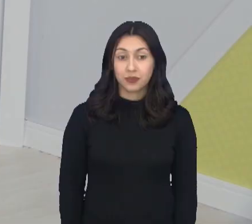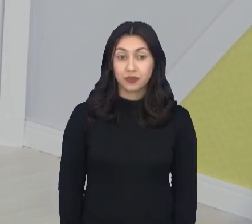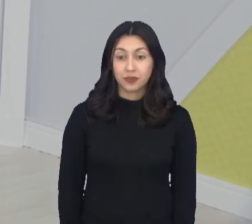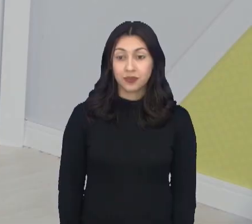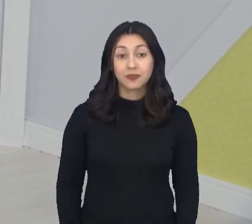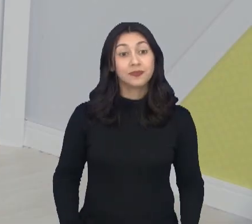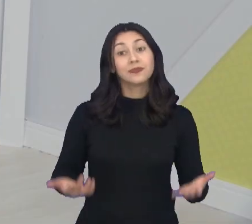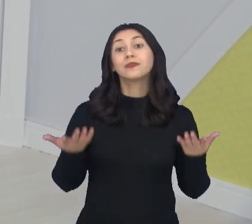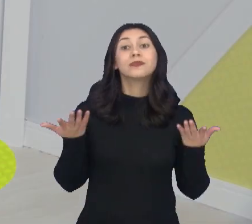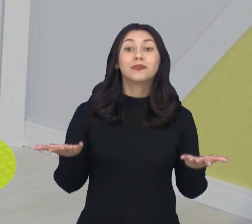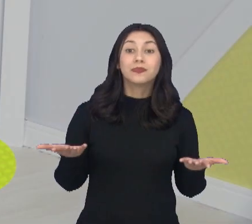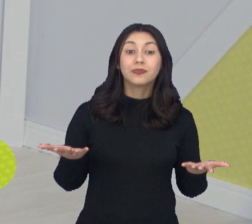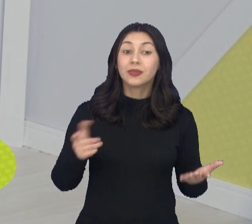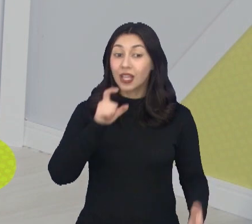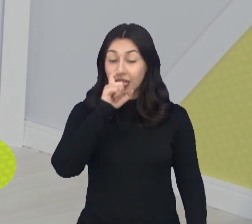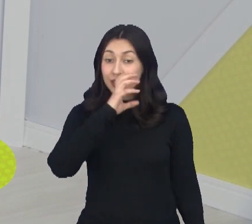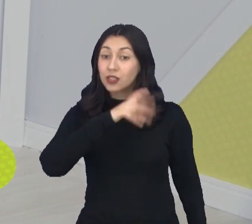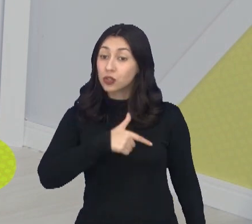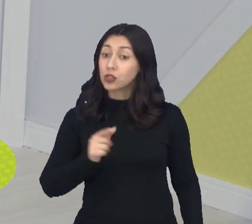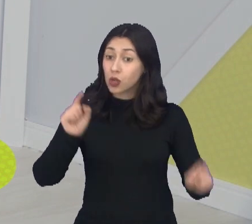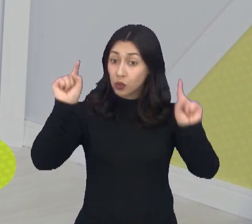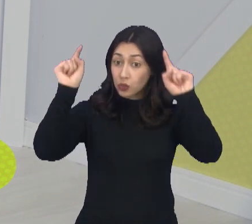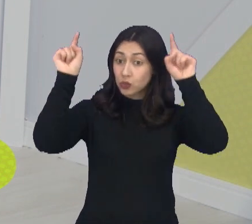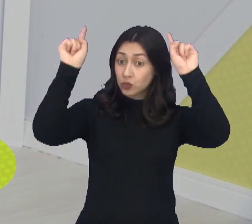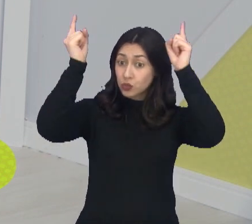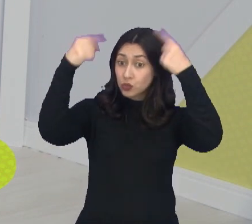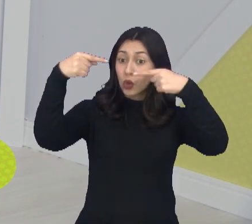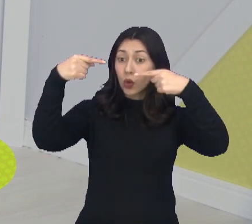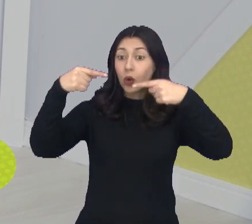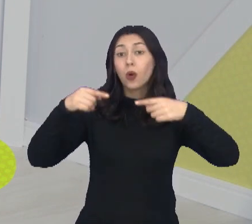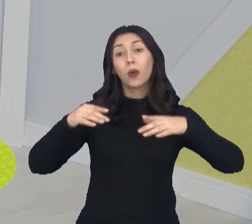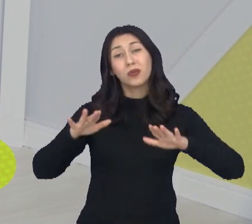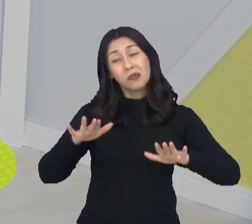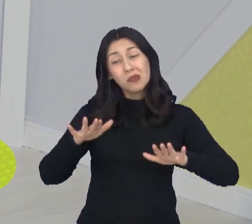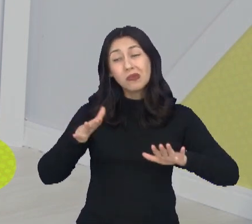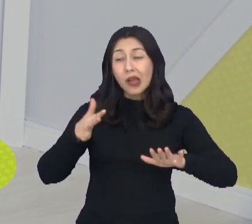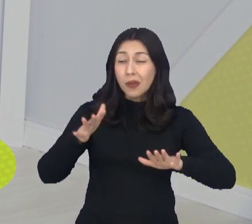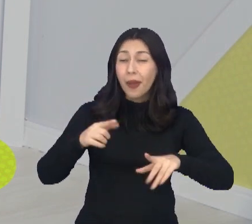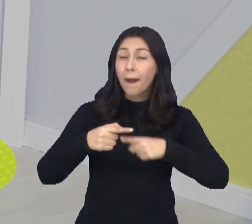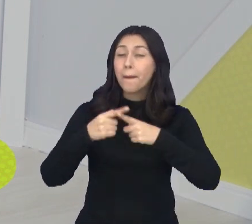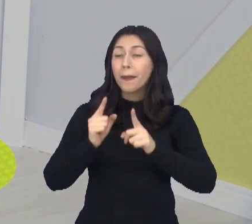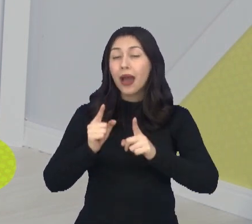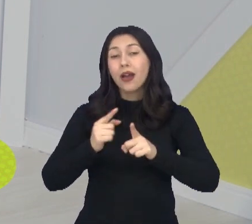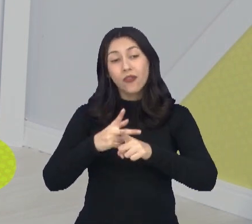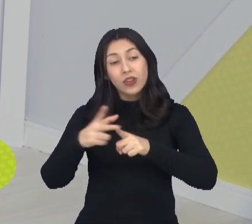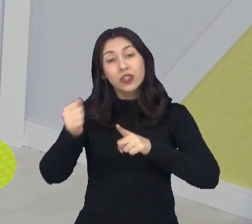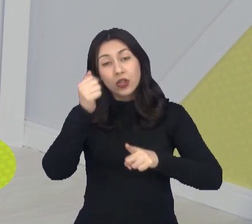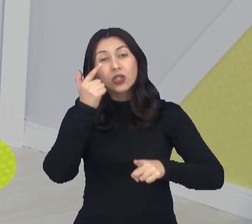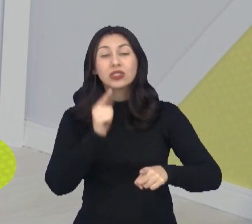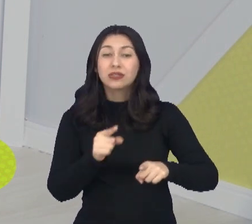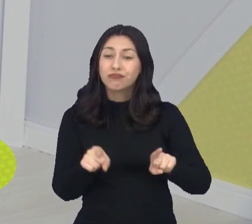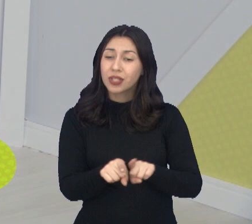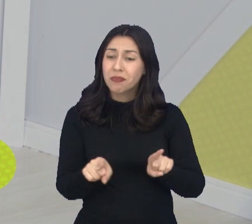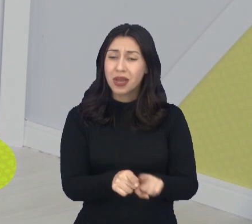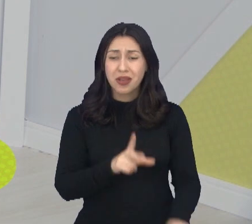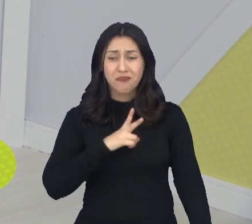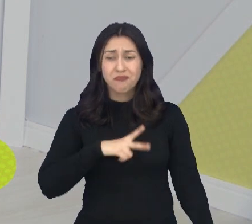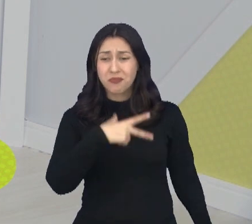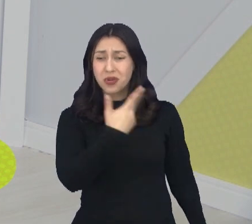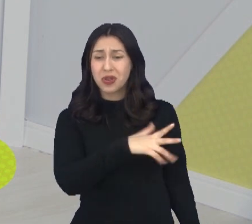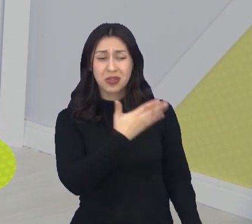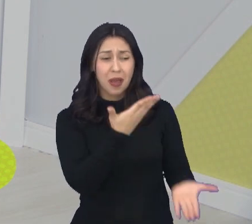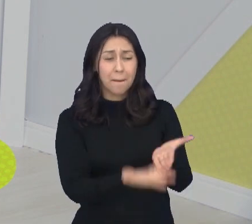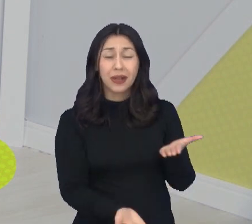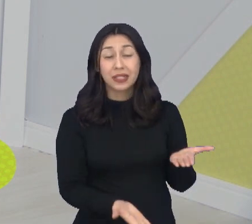Pois é, Brunão, São José jogou pro gasto, mas o gasto que dá certo, né? Acabou conquistando a vitória, teve aí a derrota da Portuguesa, que já a gente vai